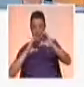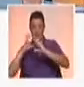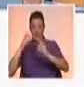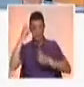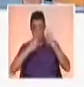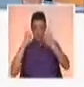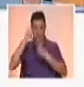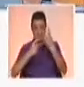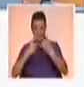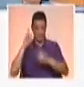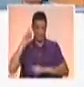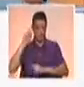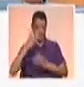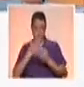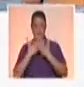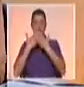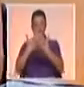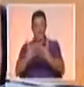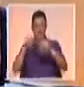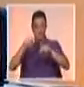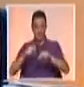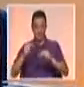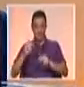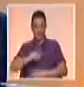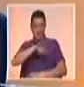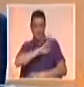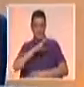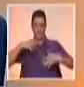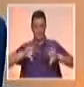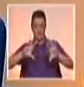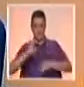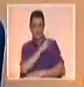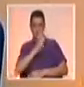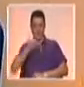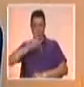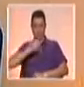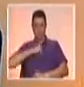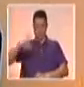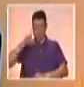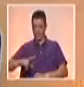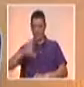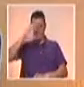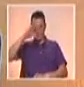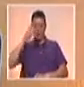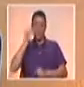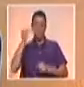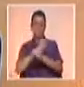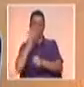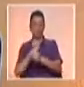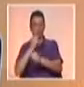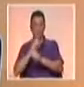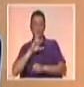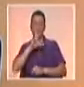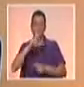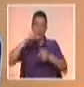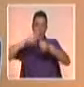que é fundamental. Muito obrigada. Há uma academia de férias na Universidade Católica Portuguesa. Vamos saber como é que ela funciona nas respostas